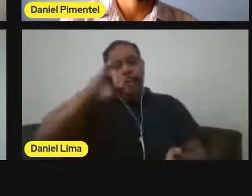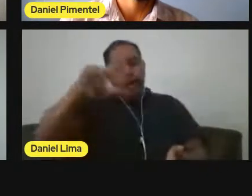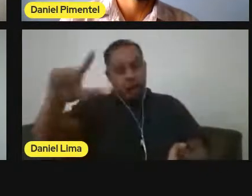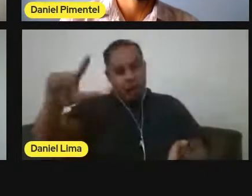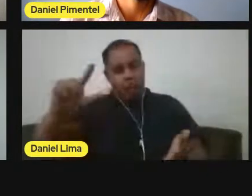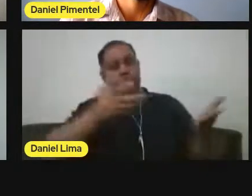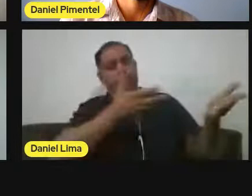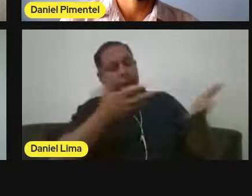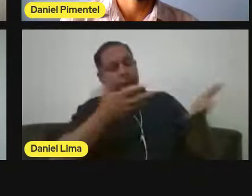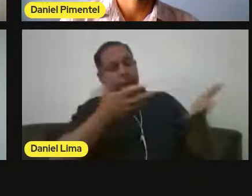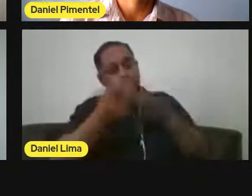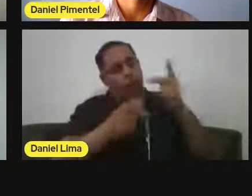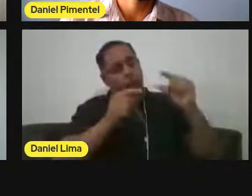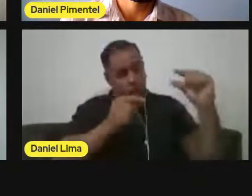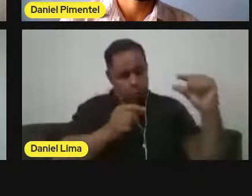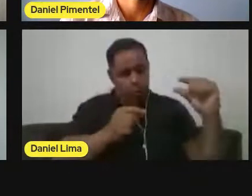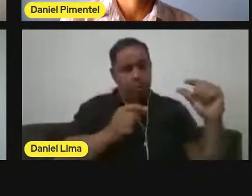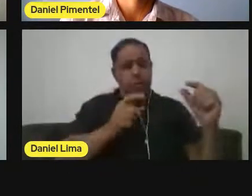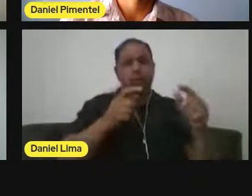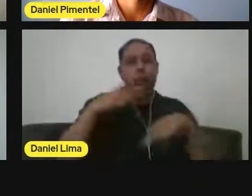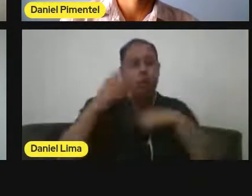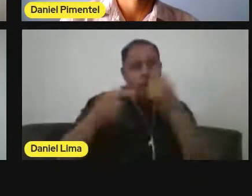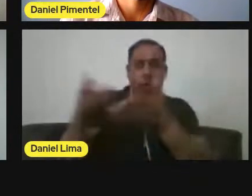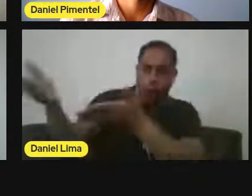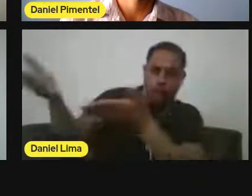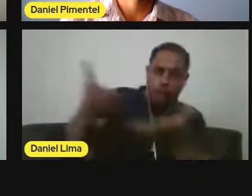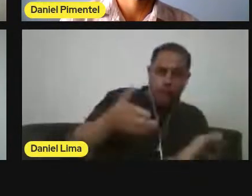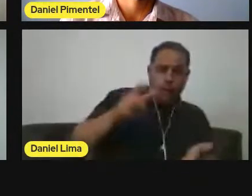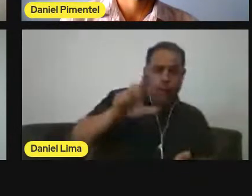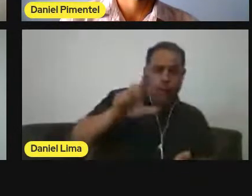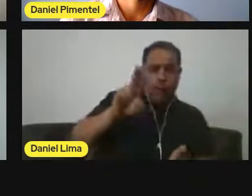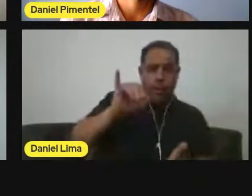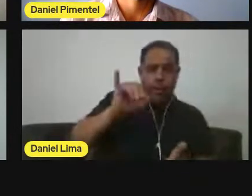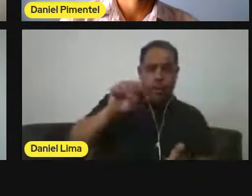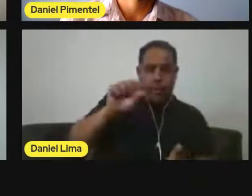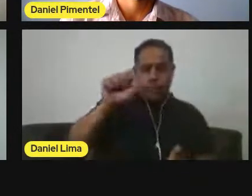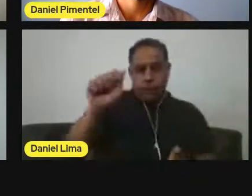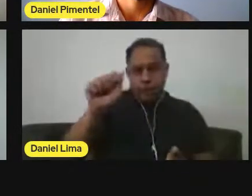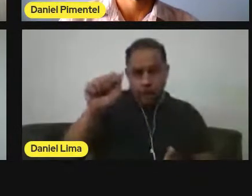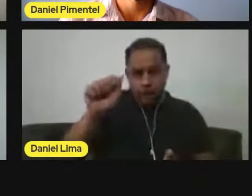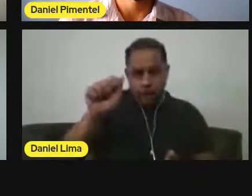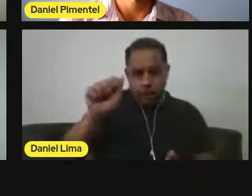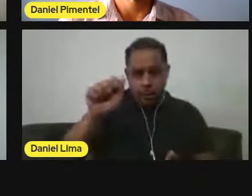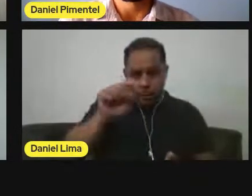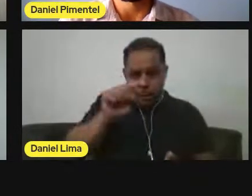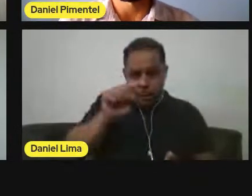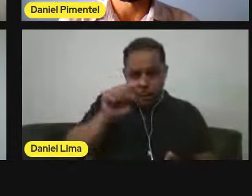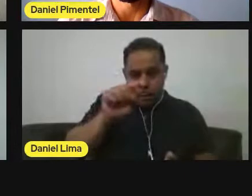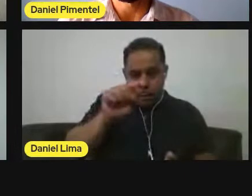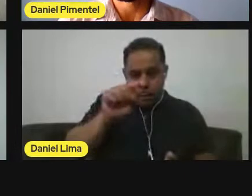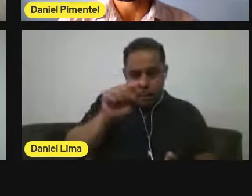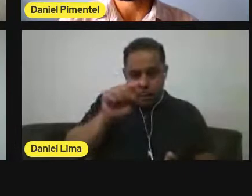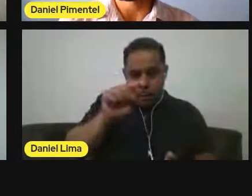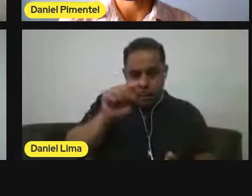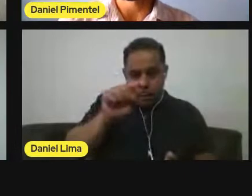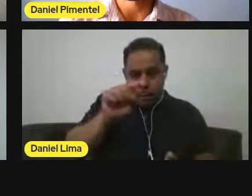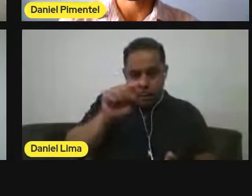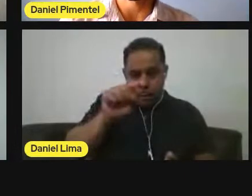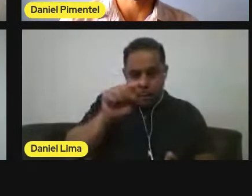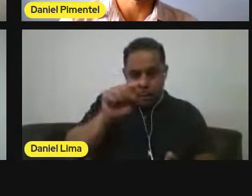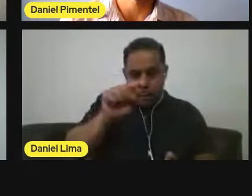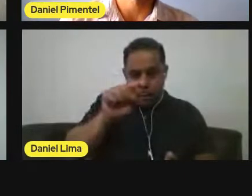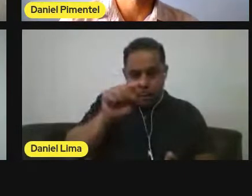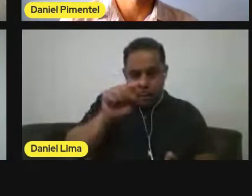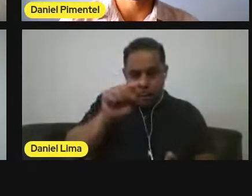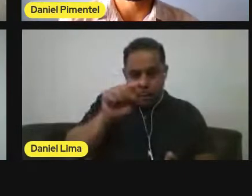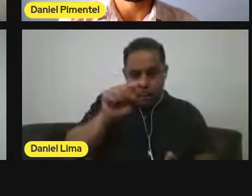Luísa? Pode ser assim? Então, tá bom. Bom, Primeiramente,